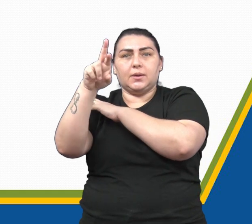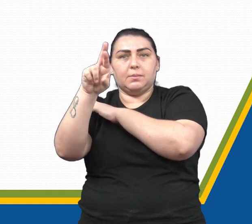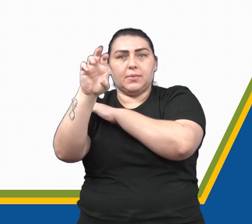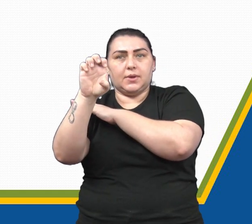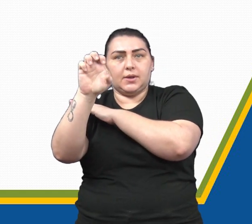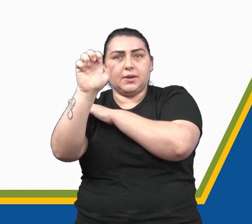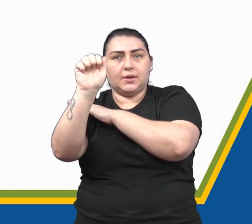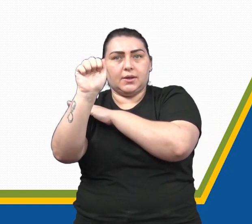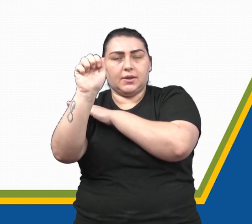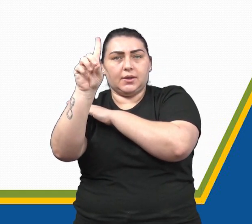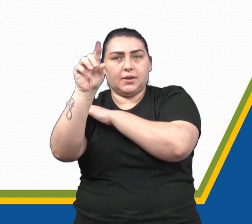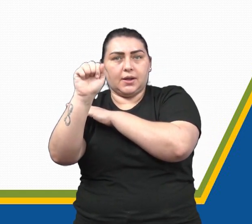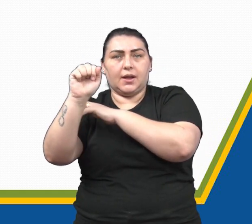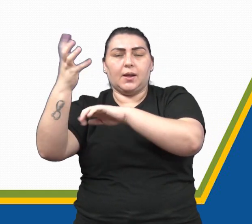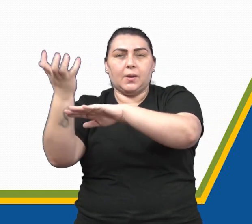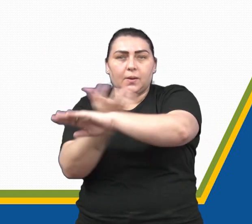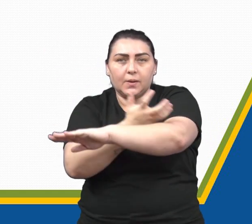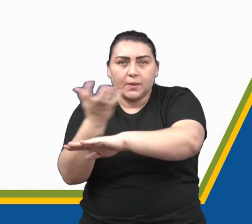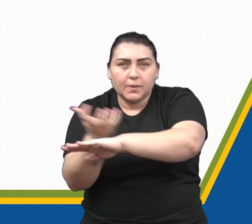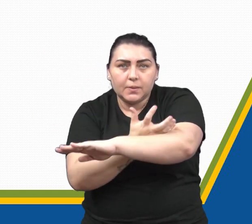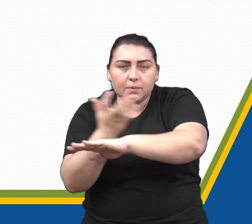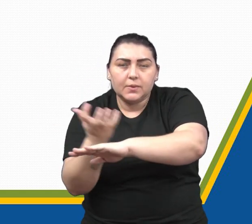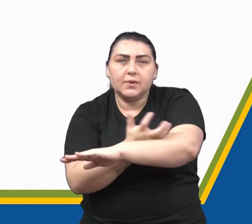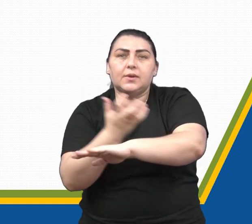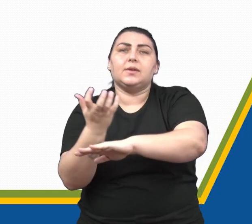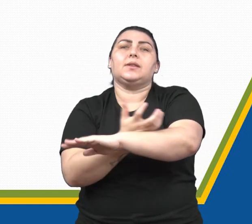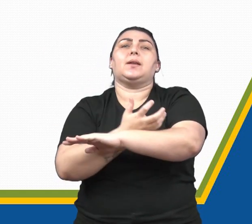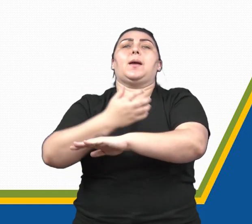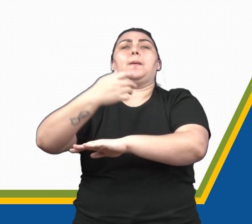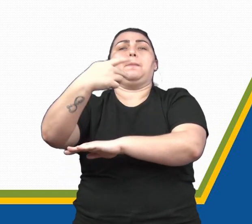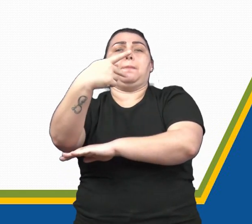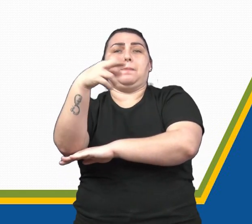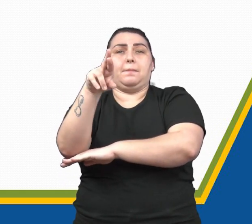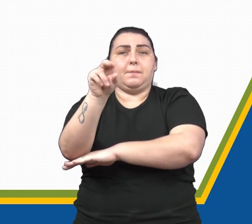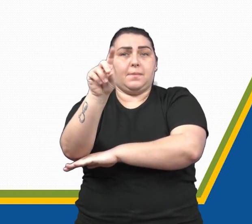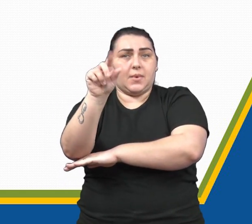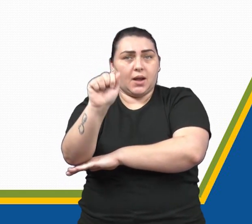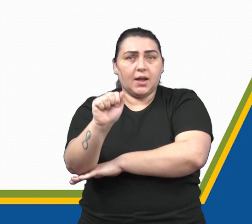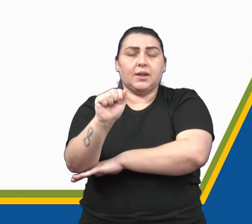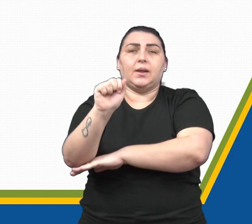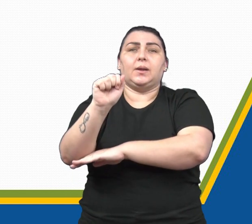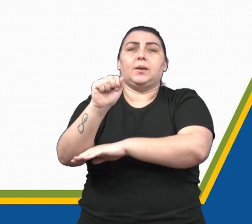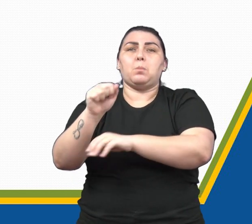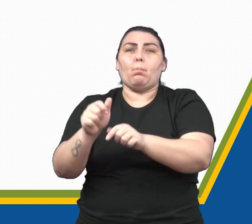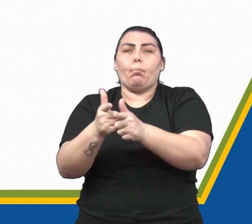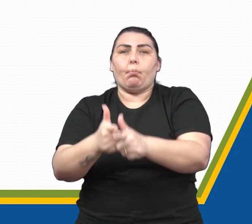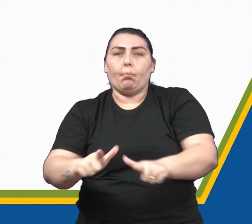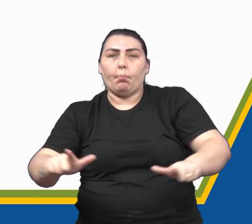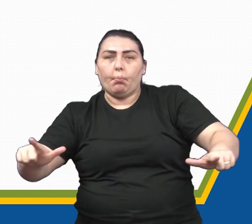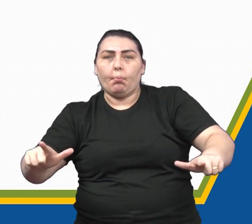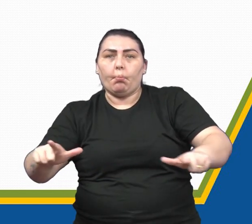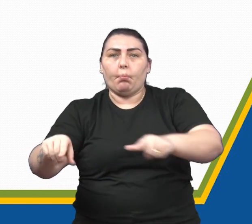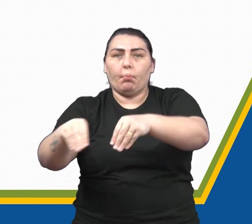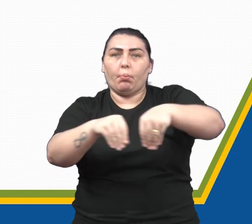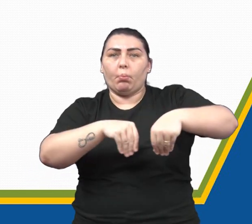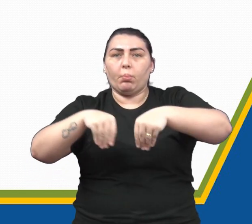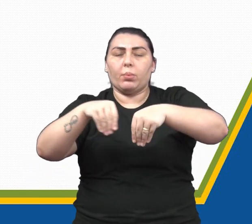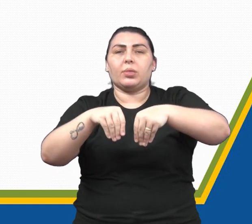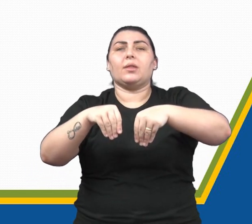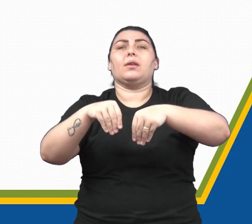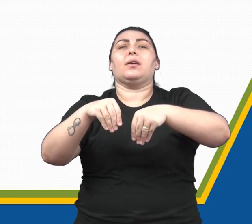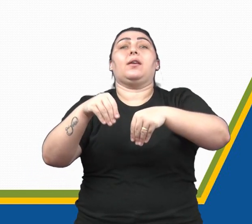vegetação mediterrânea, pradarias, estepes, tá? Desertos, savanas, tá? Floresta